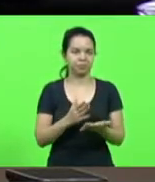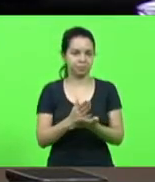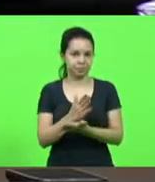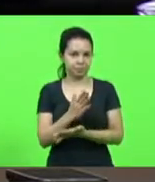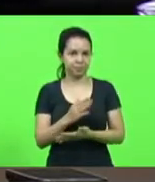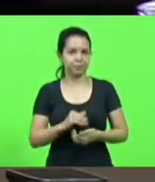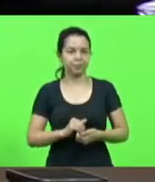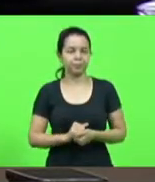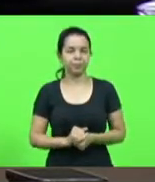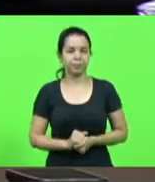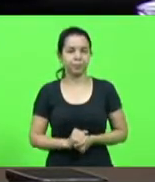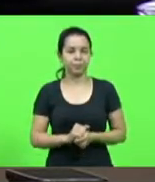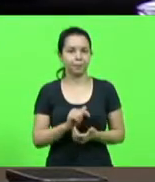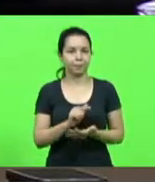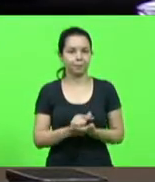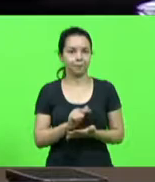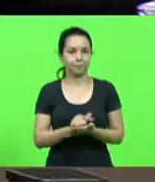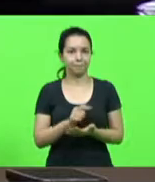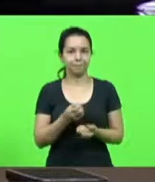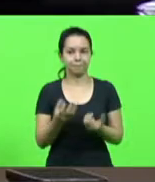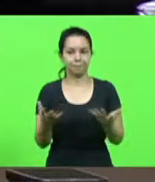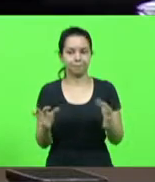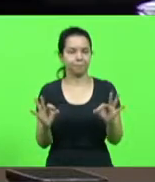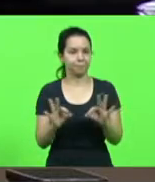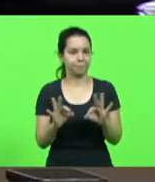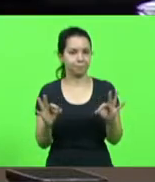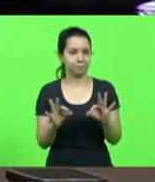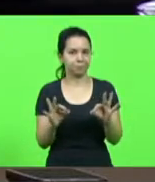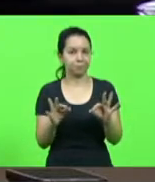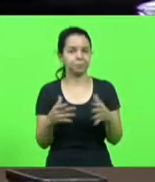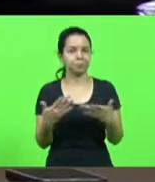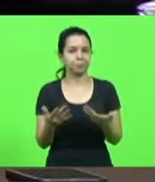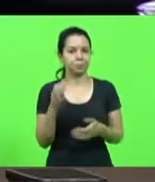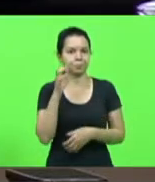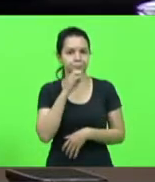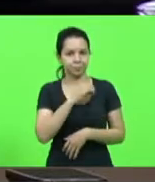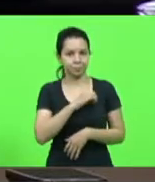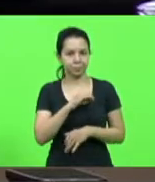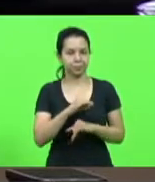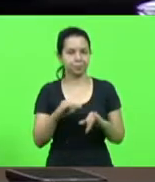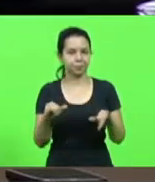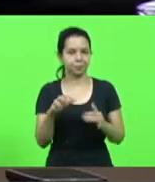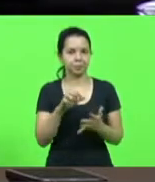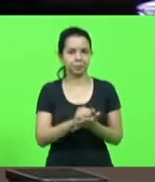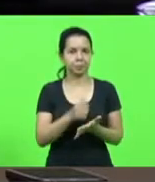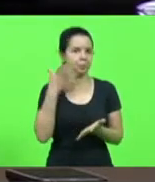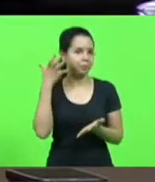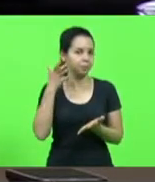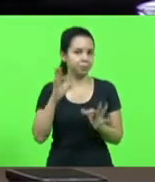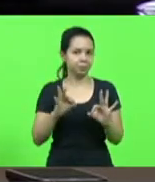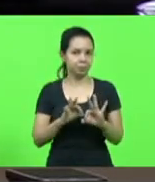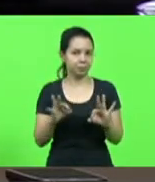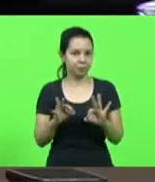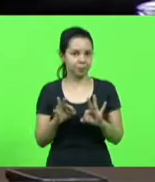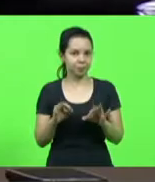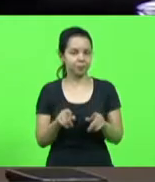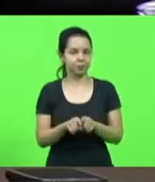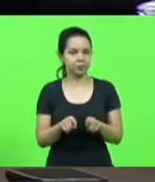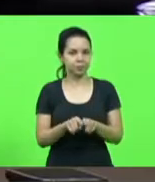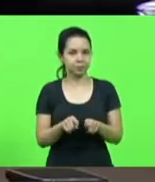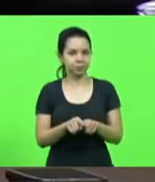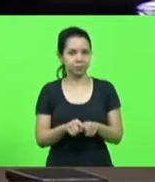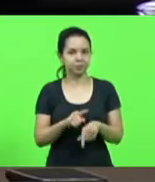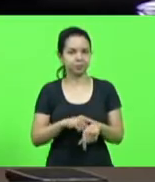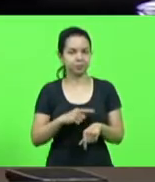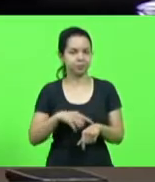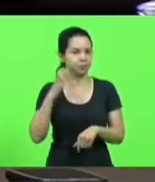Não houve expediente a ser distribuído, e em breves comunicações não houve também registro de oradores, como também no grande expediente não houve o